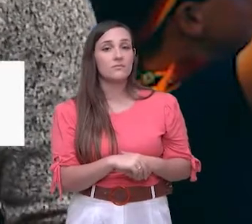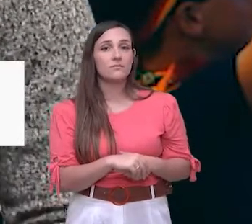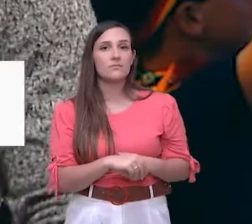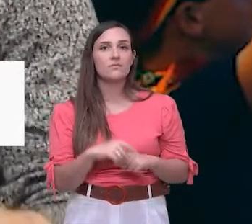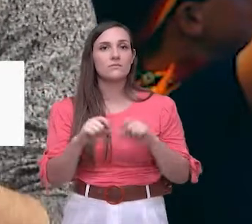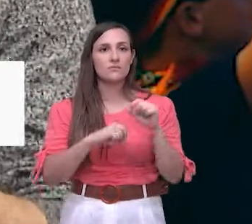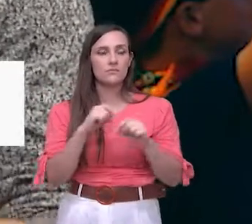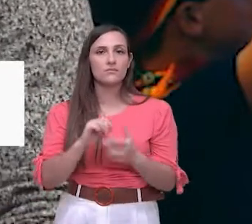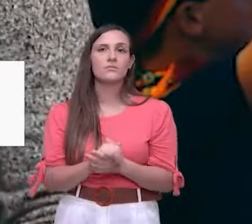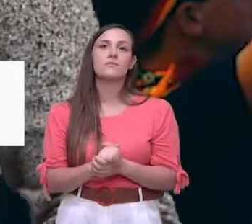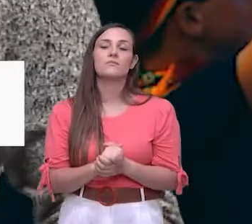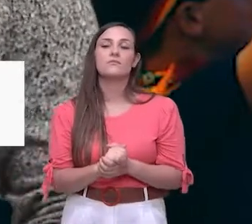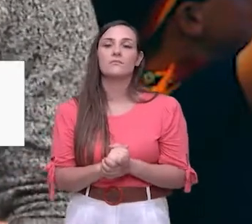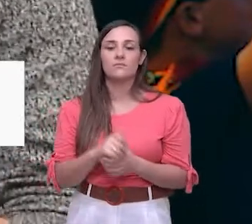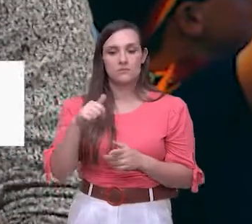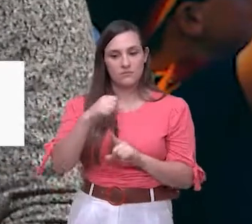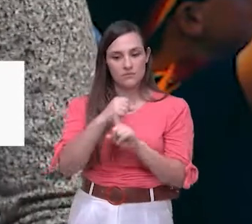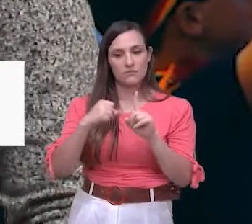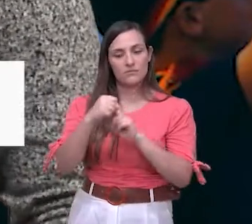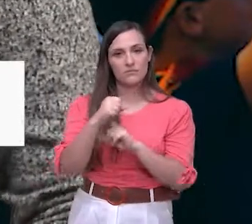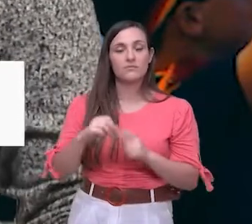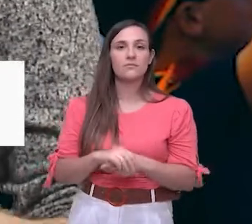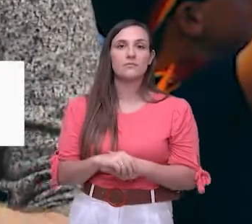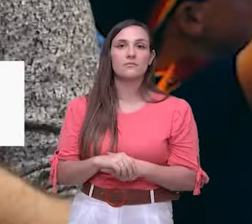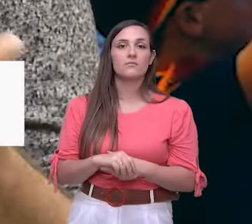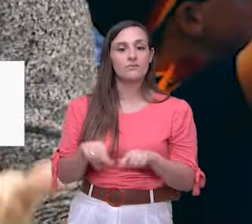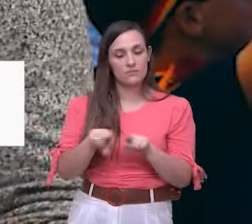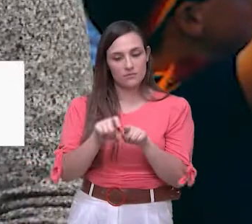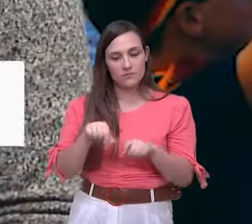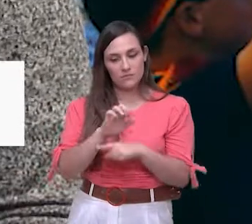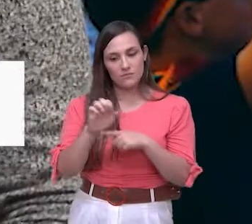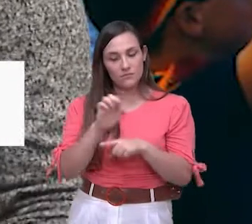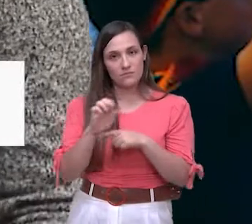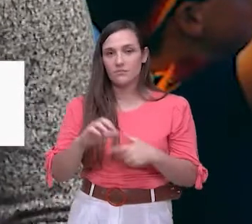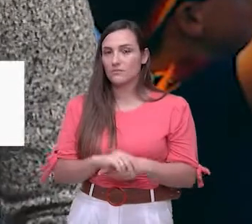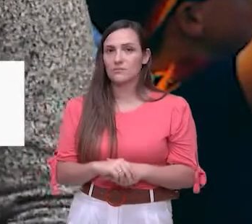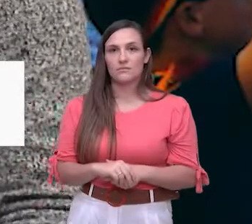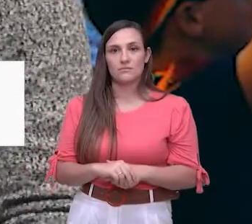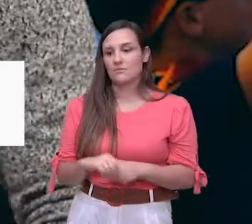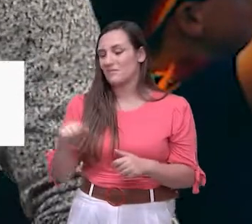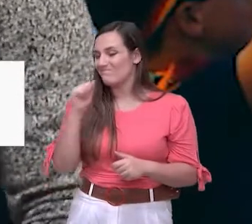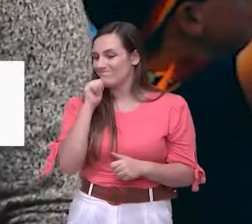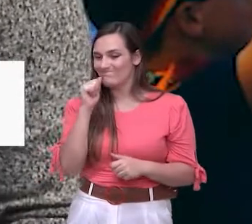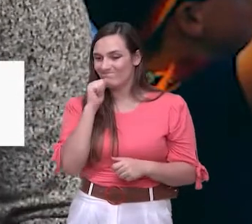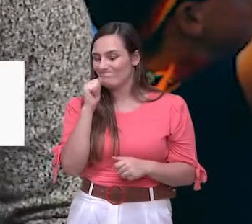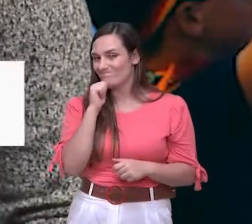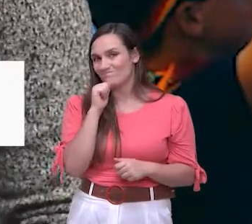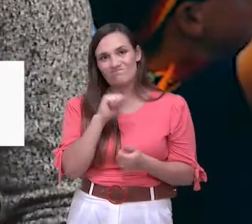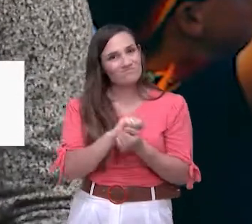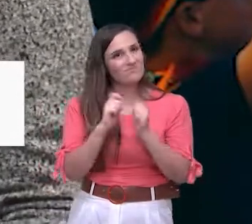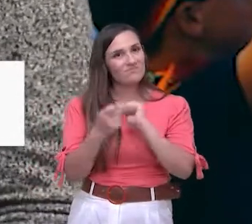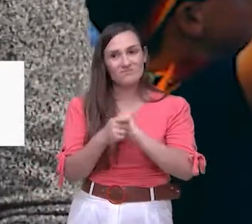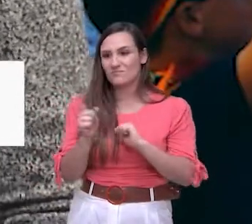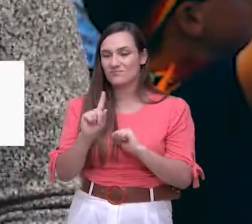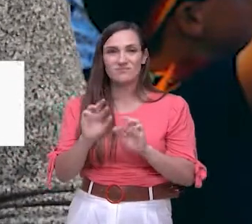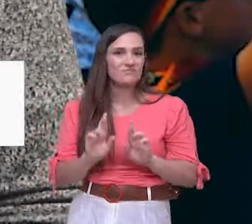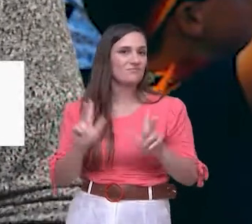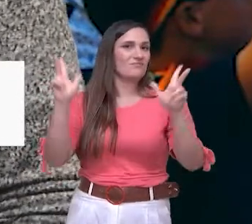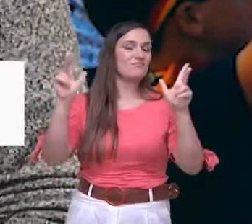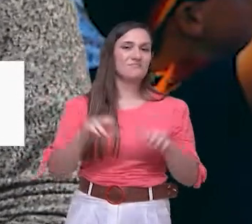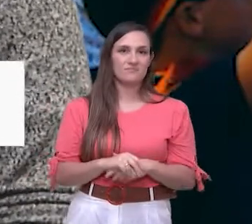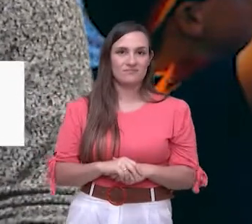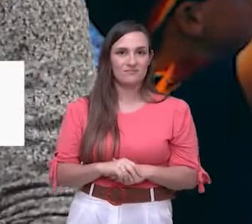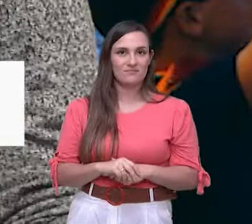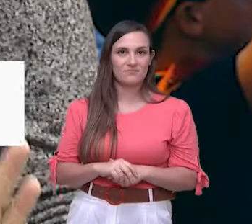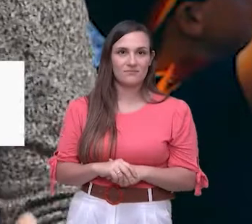adequado e correto que as pessoas na nossa sociedade e dentro do nosso caso não foram criadas e desenvolvidas para essa